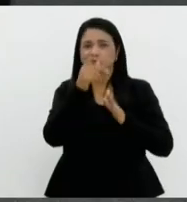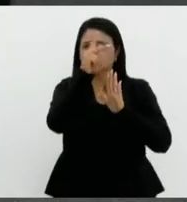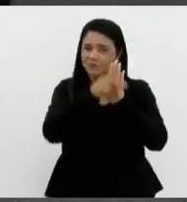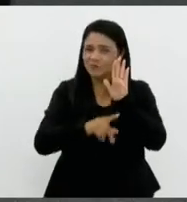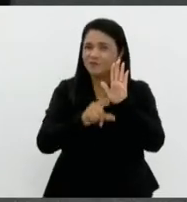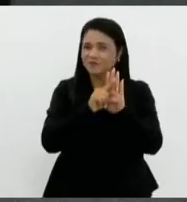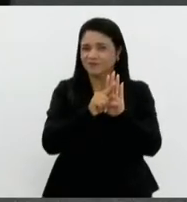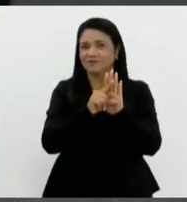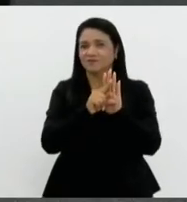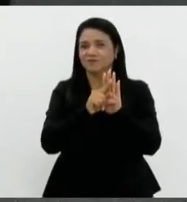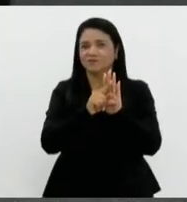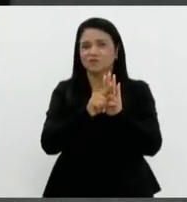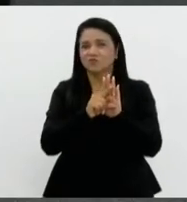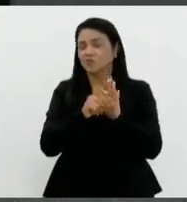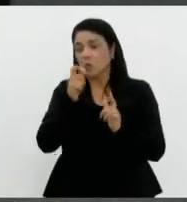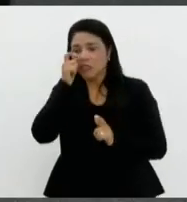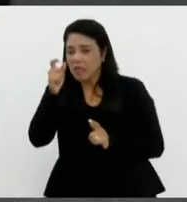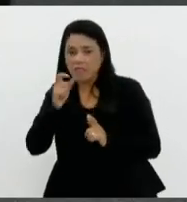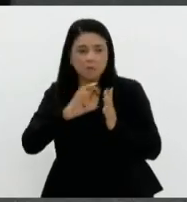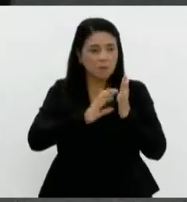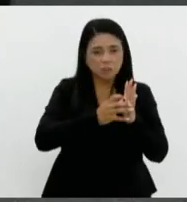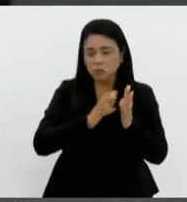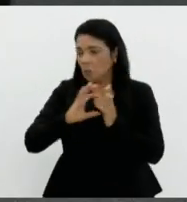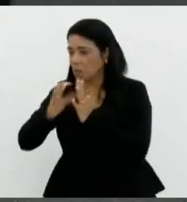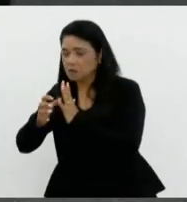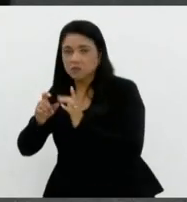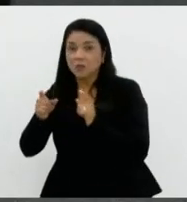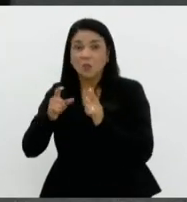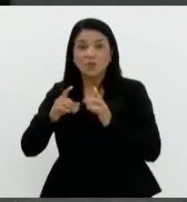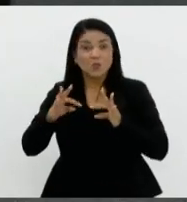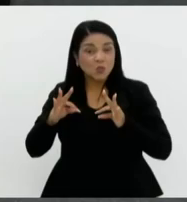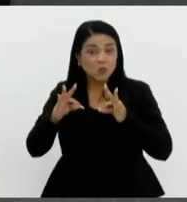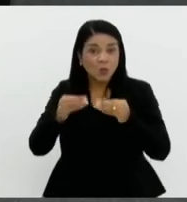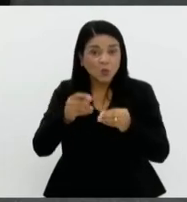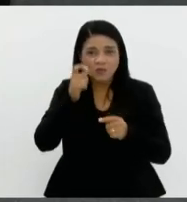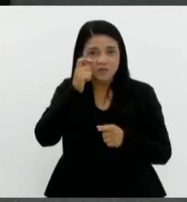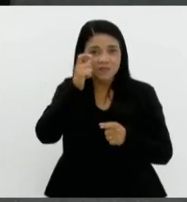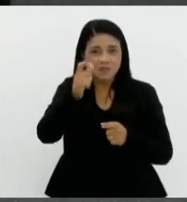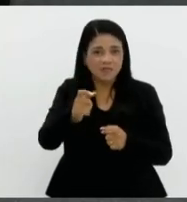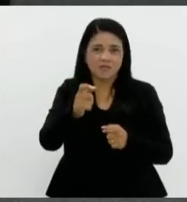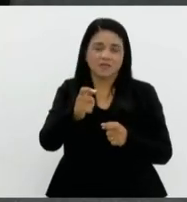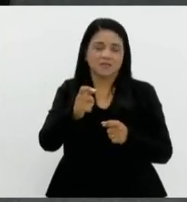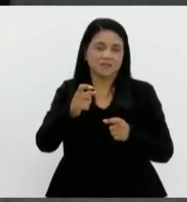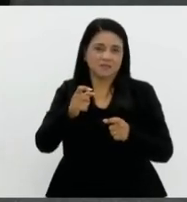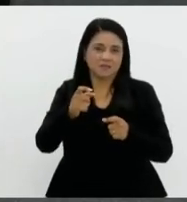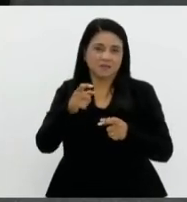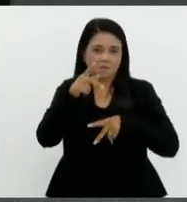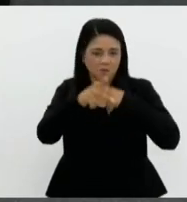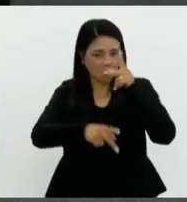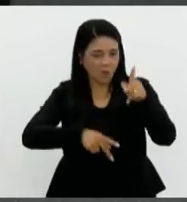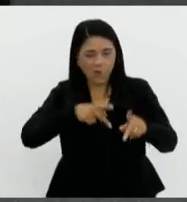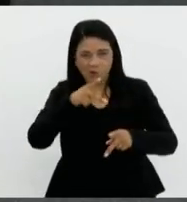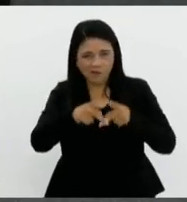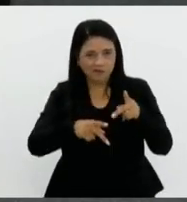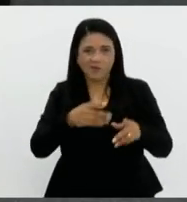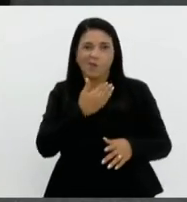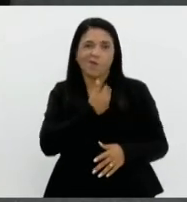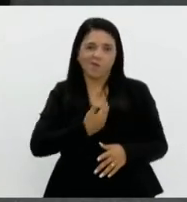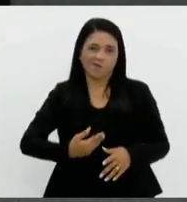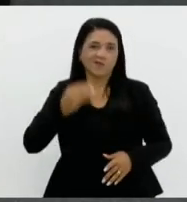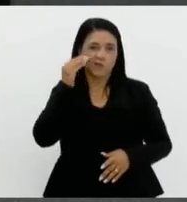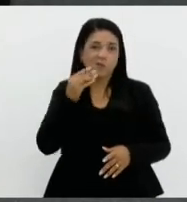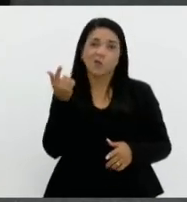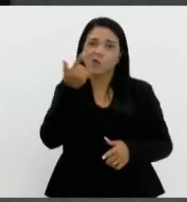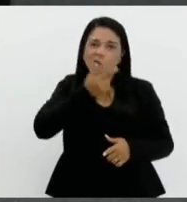não interessa ao partido A, B e C, interessa a todos. O próprio governador só tem a ganhar, só tem a ganhar fazendo